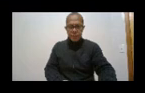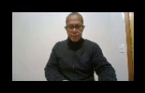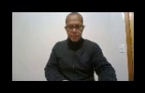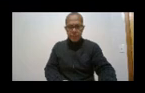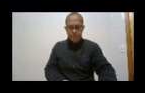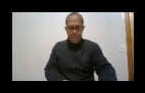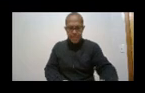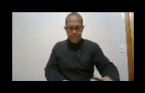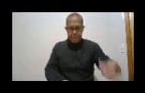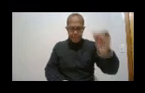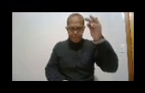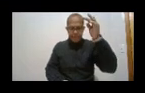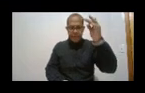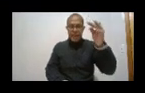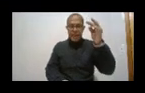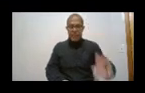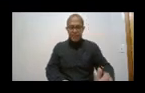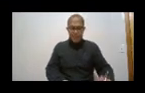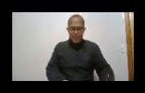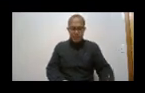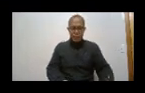vivos, denominada